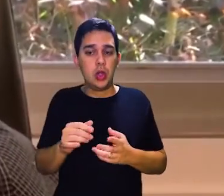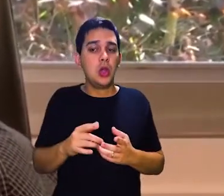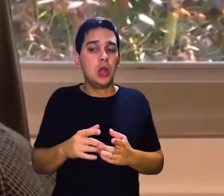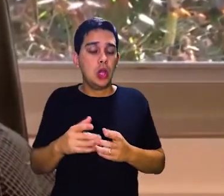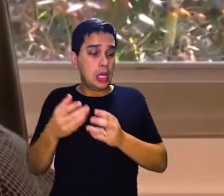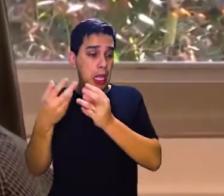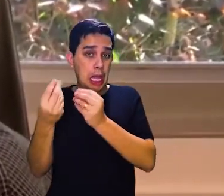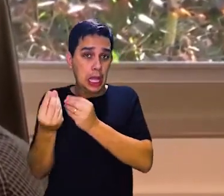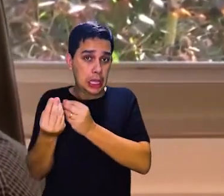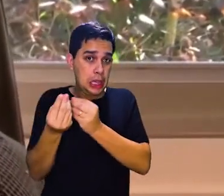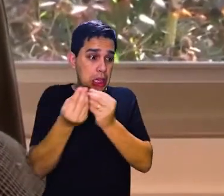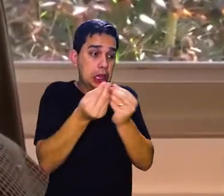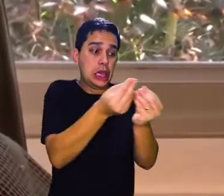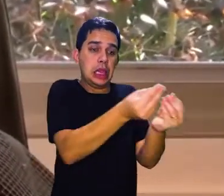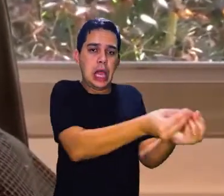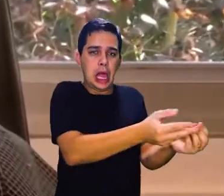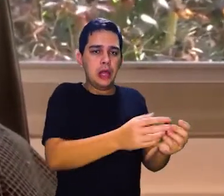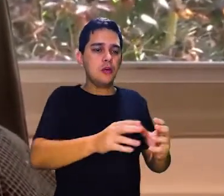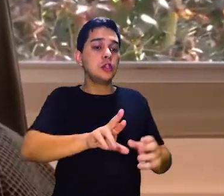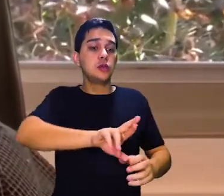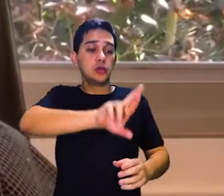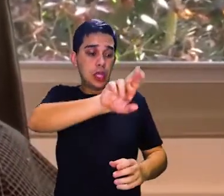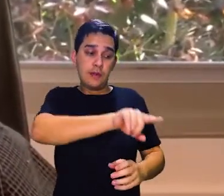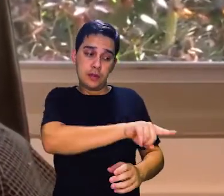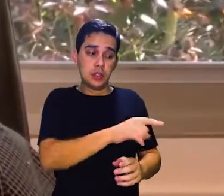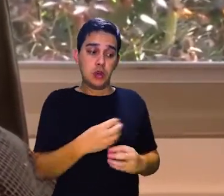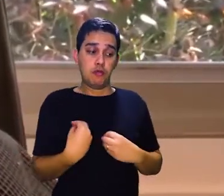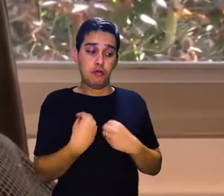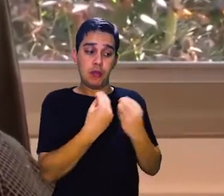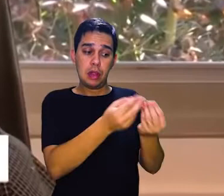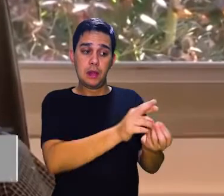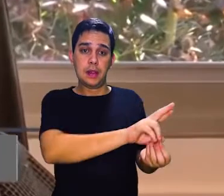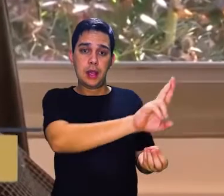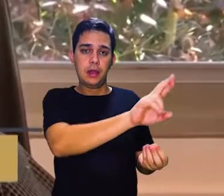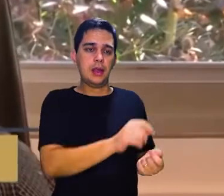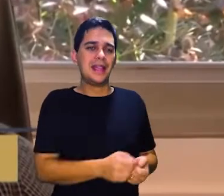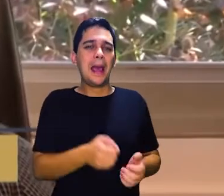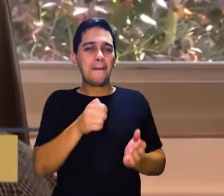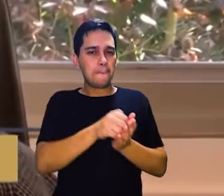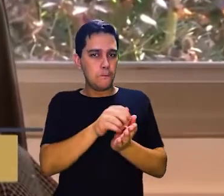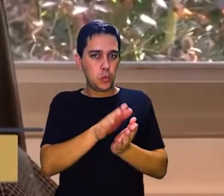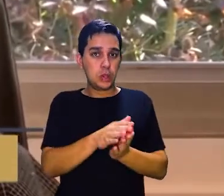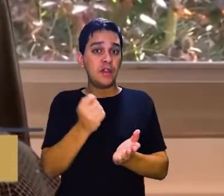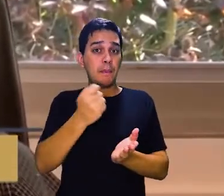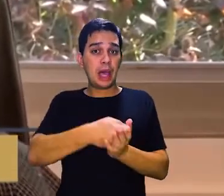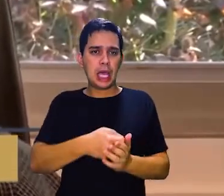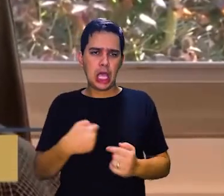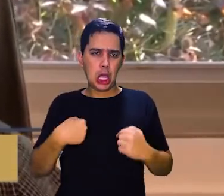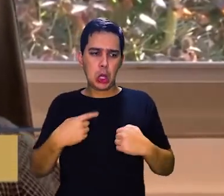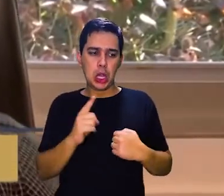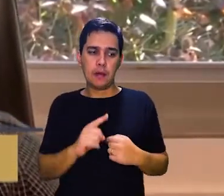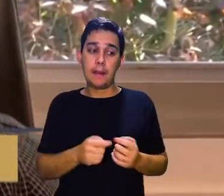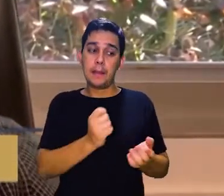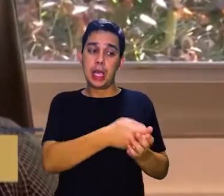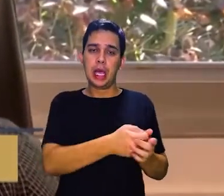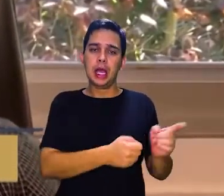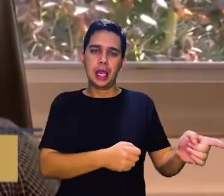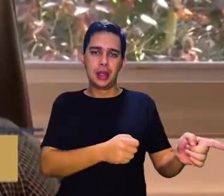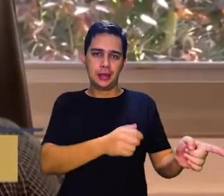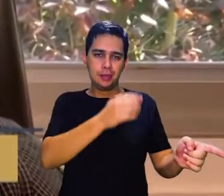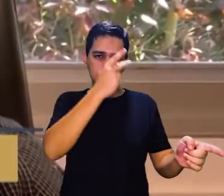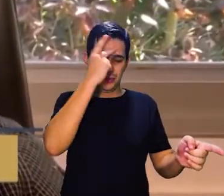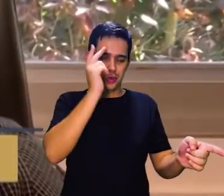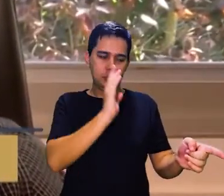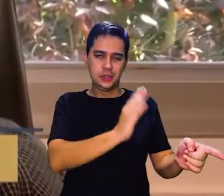de salvamento, que ela é, né, na verdade, a concessionária escolhida pelo município.